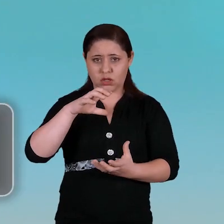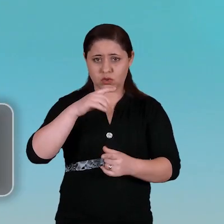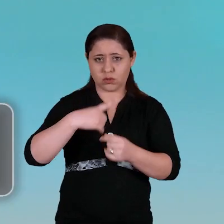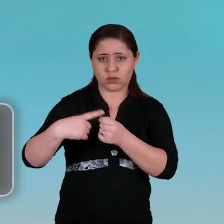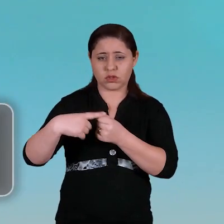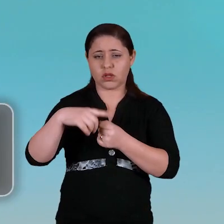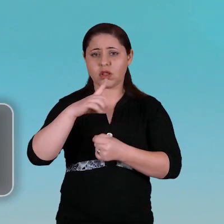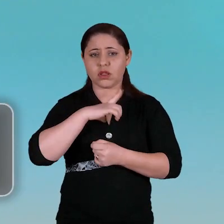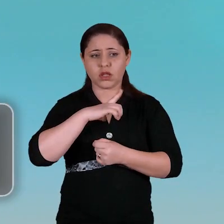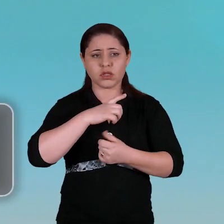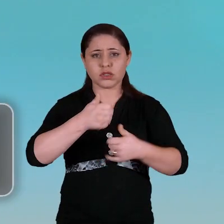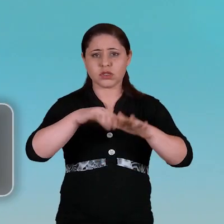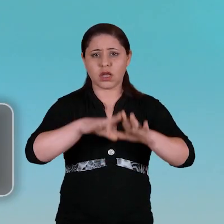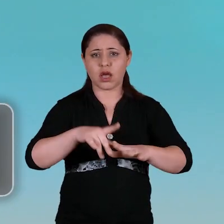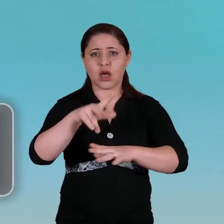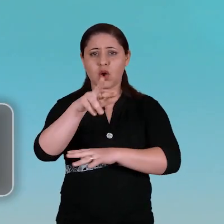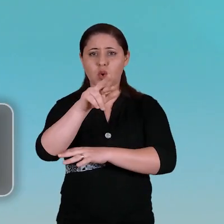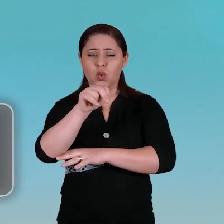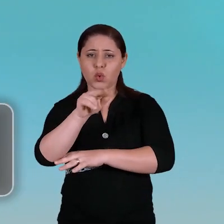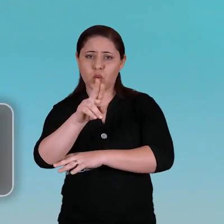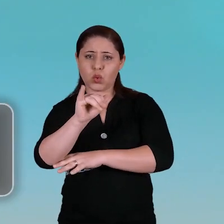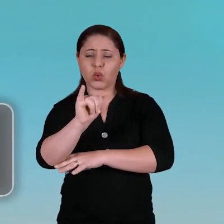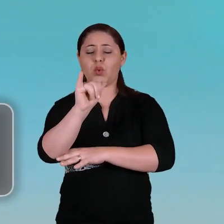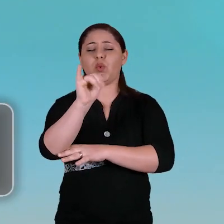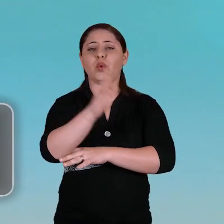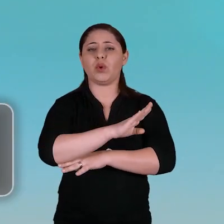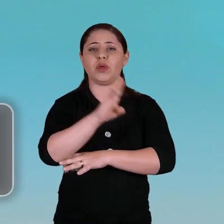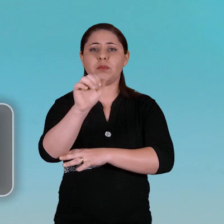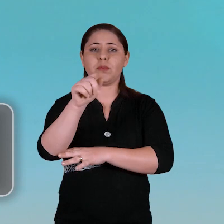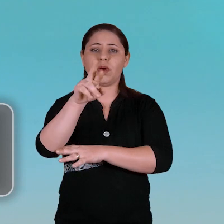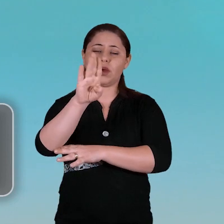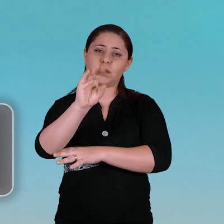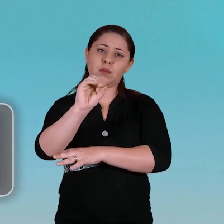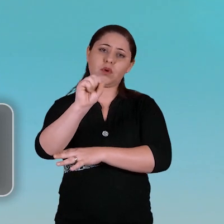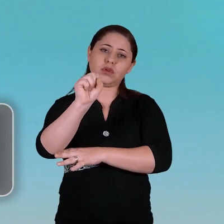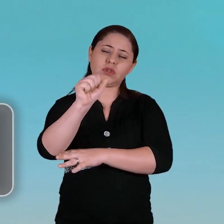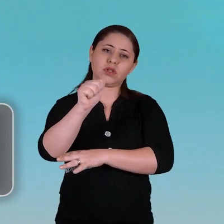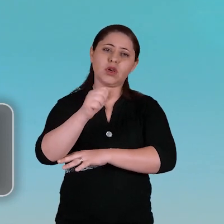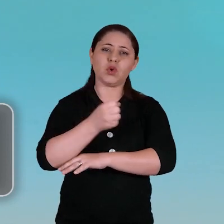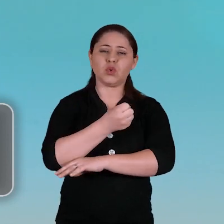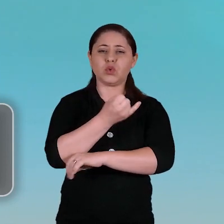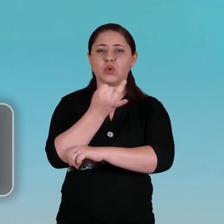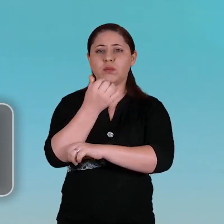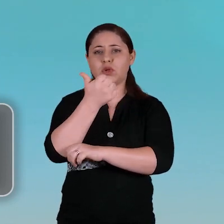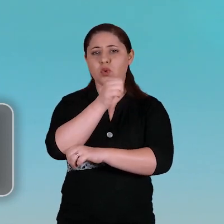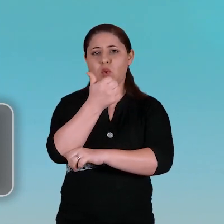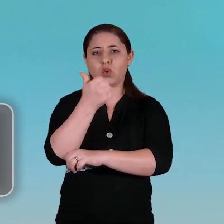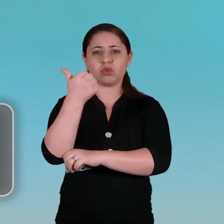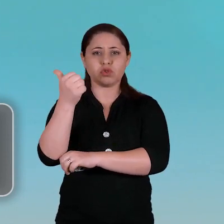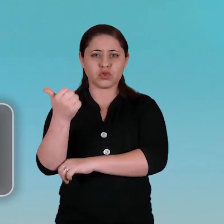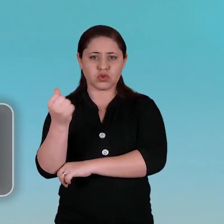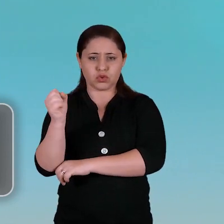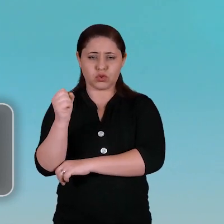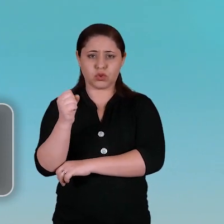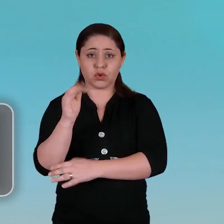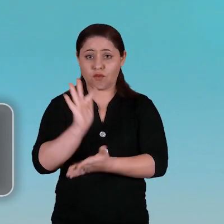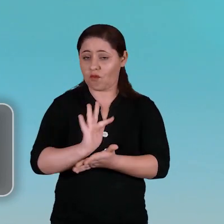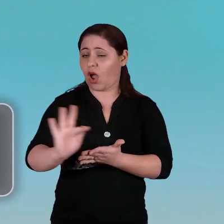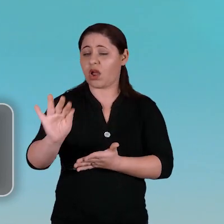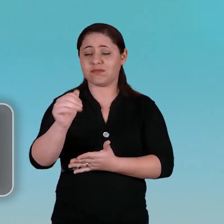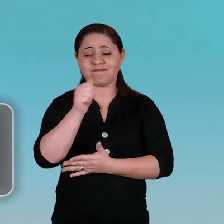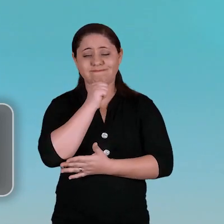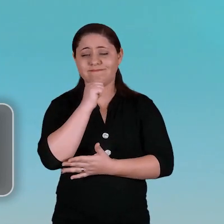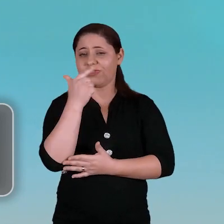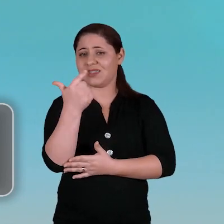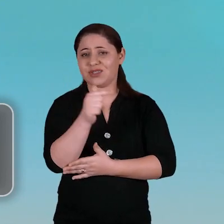Municipal do Idoso, ele está ali na Rua Rui Barbosa, a sede é na Rua Rui Barbosa, número 1118. O Fórum ainda nós não temos